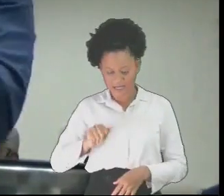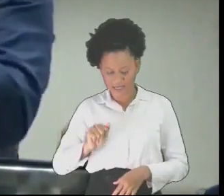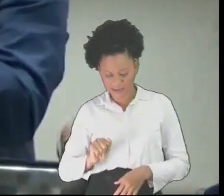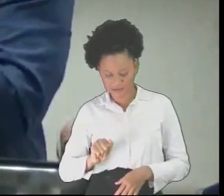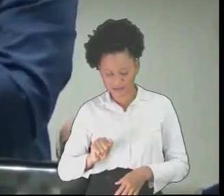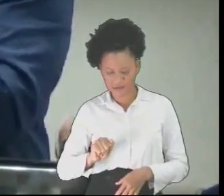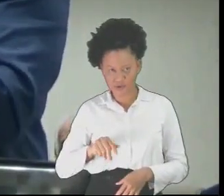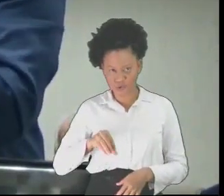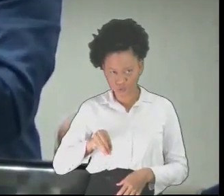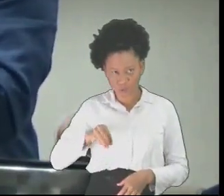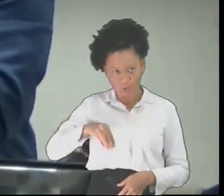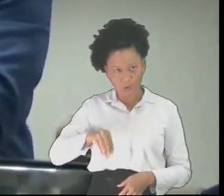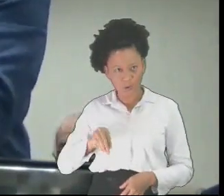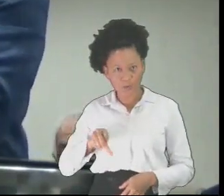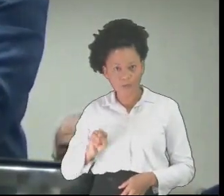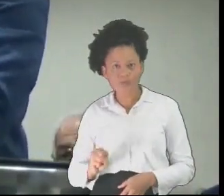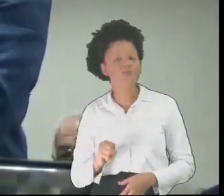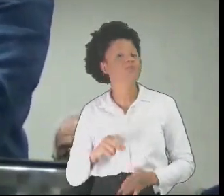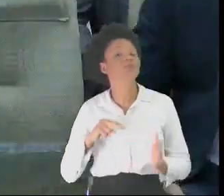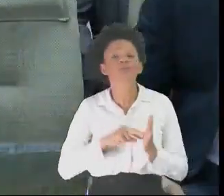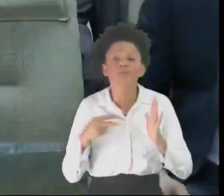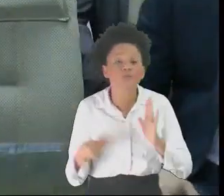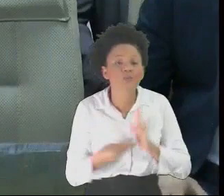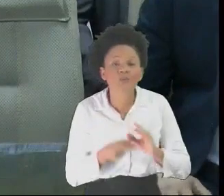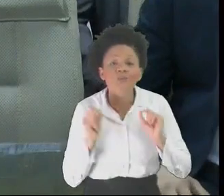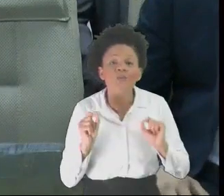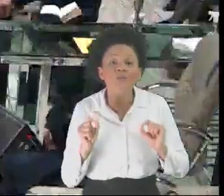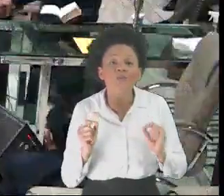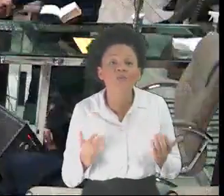ver se vocês aprenderam. Anomos. O que quer dizer?